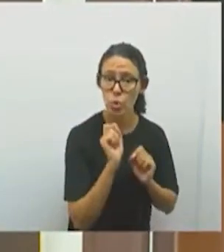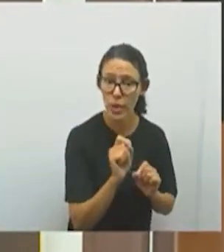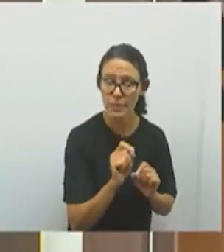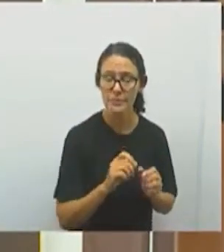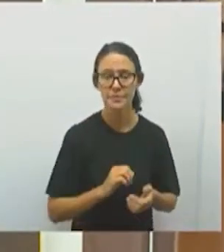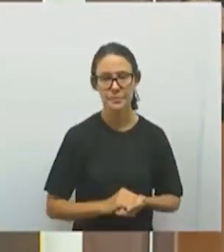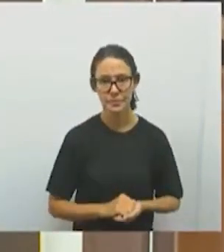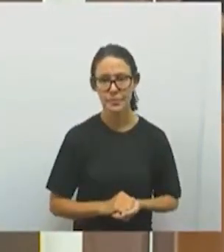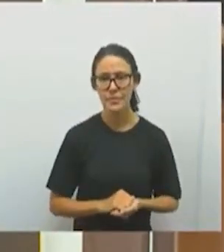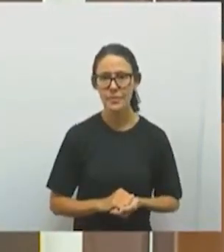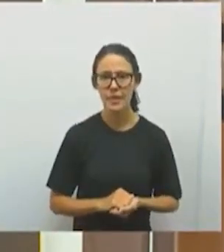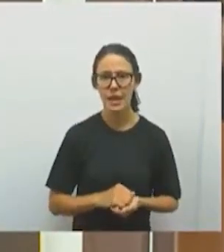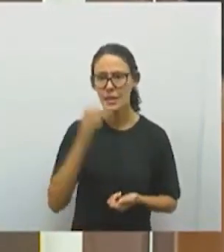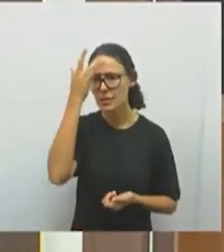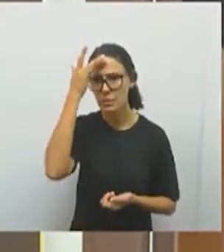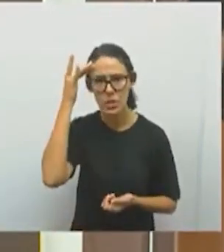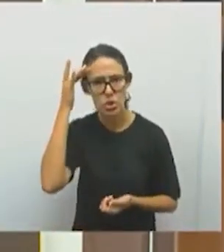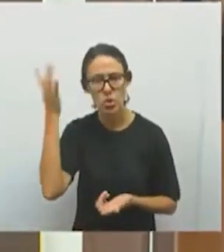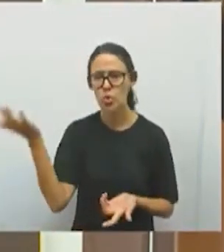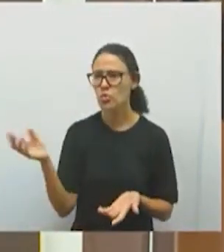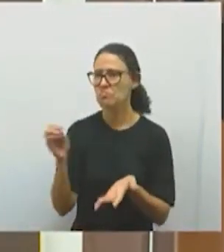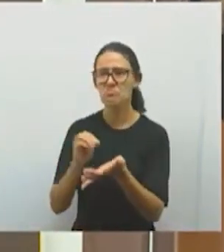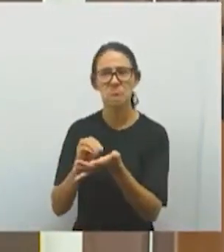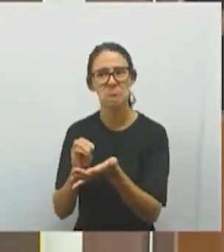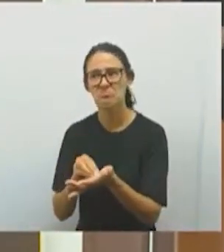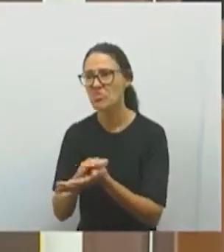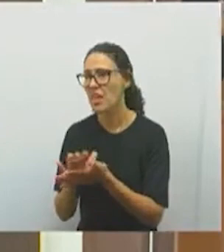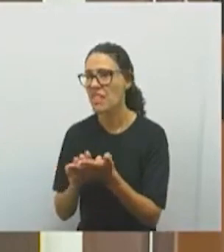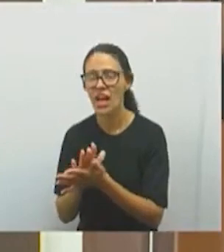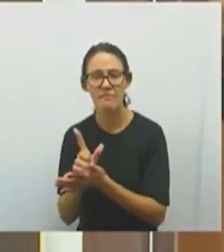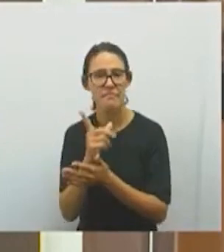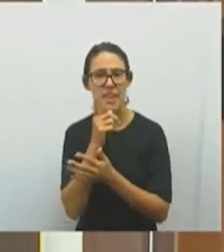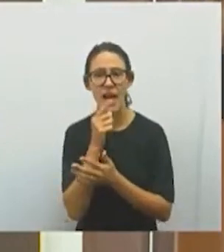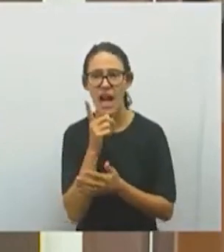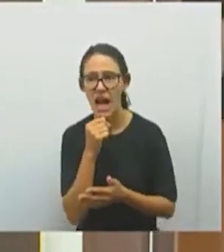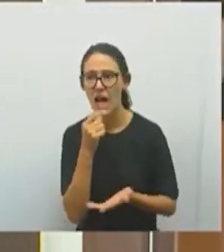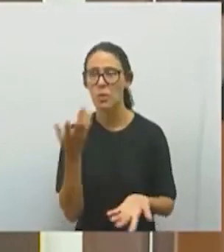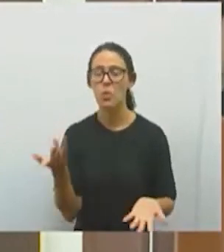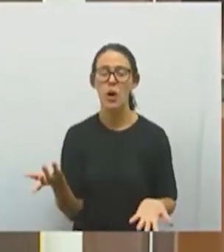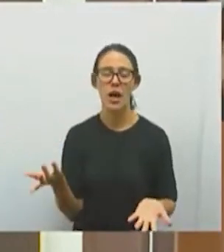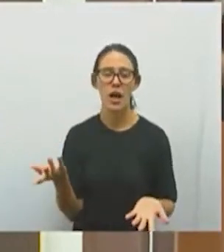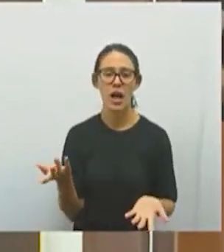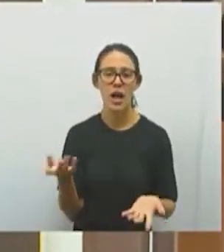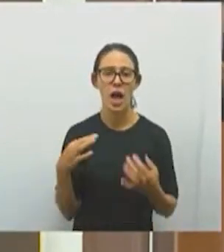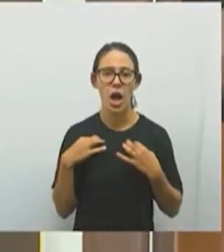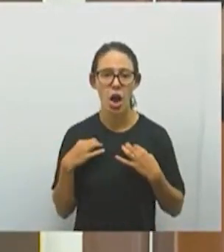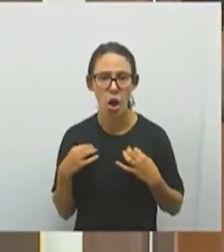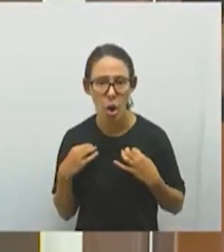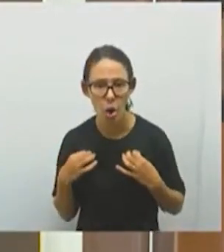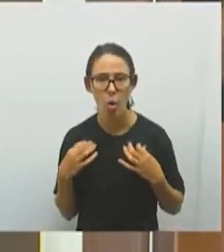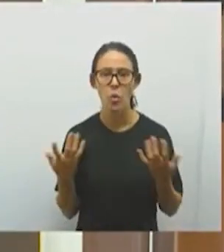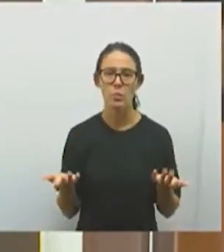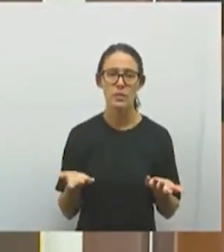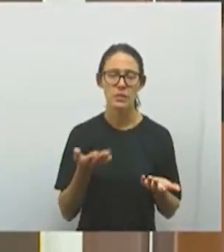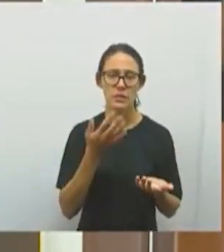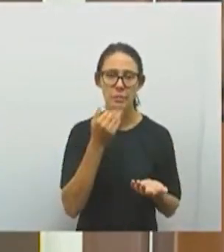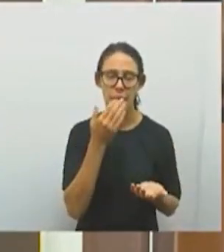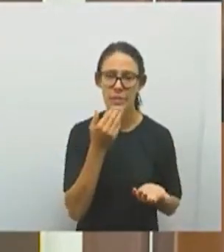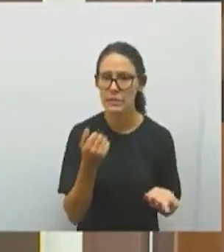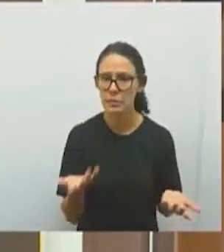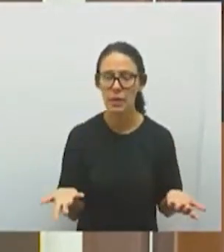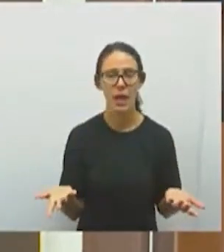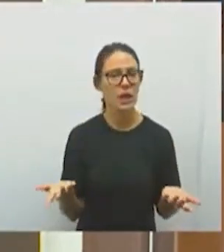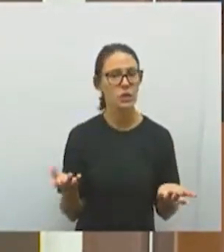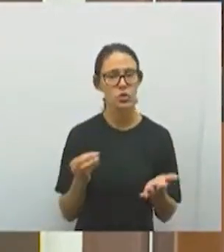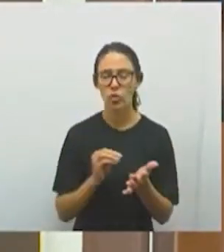pessoas não tá faltando nada água roupas mantimentos porque nós somos uma cidade maravilhos Somos